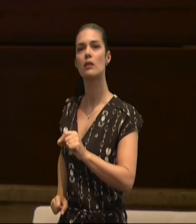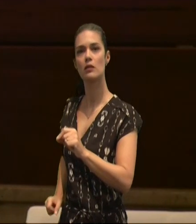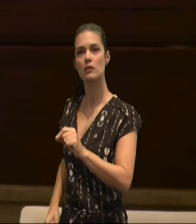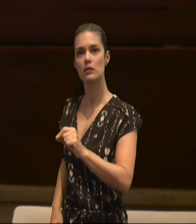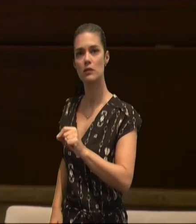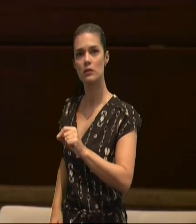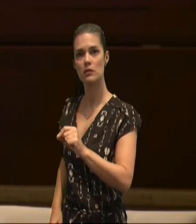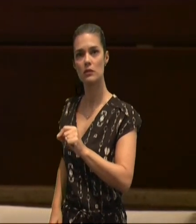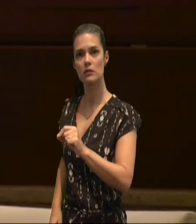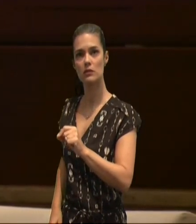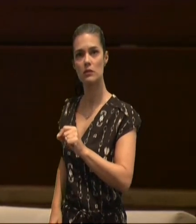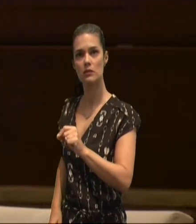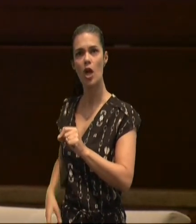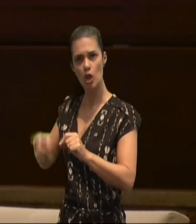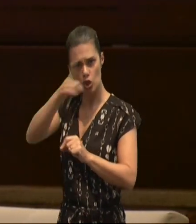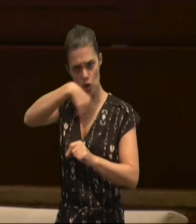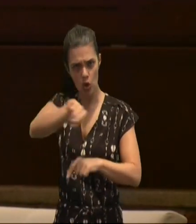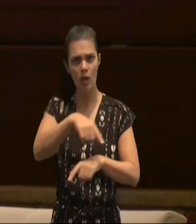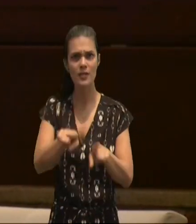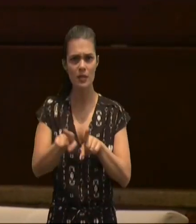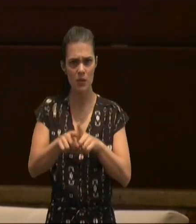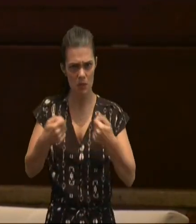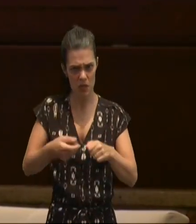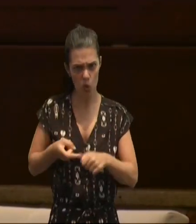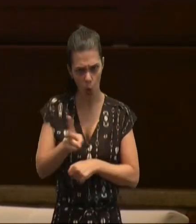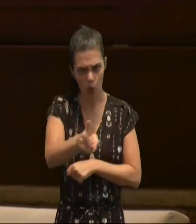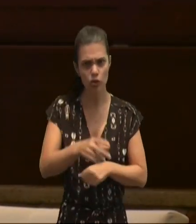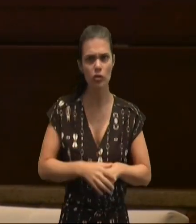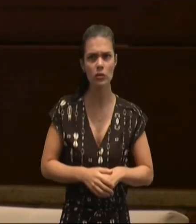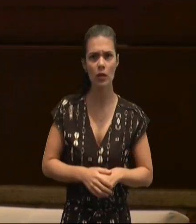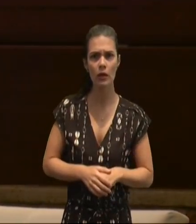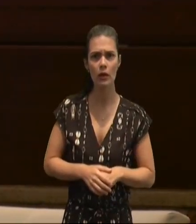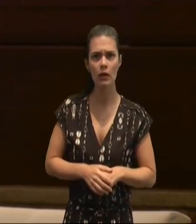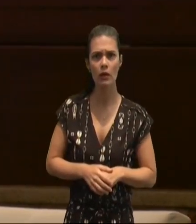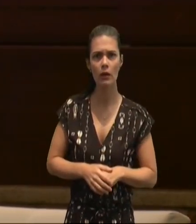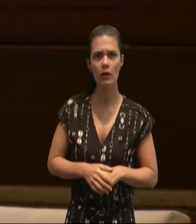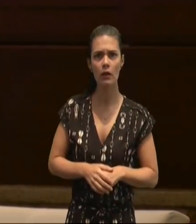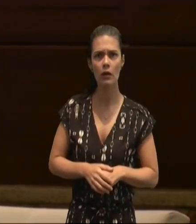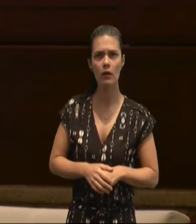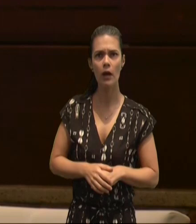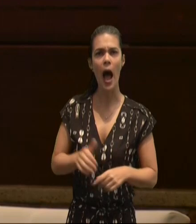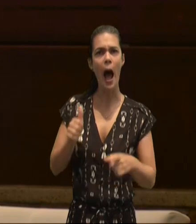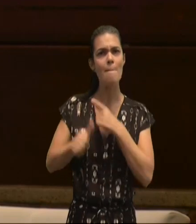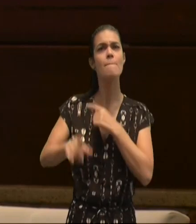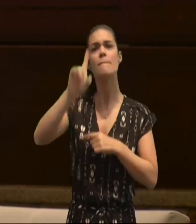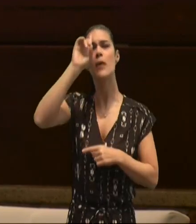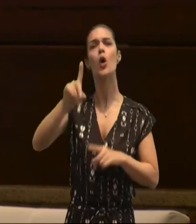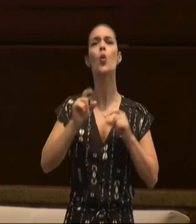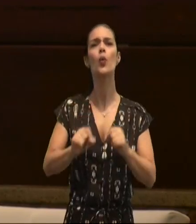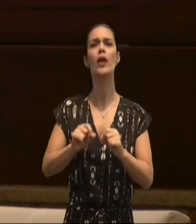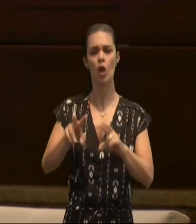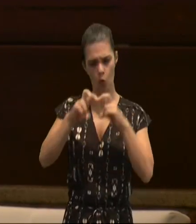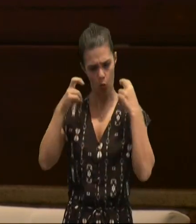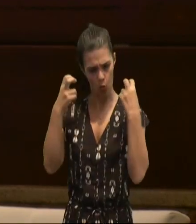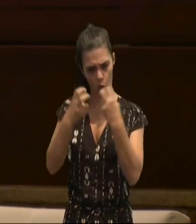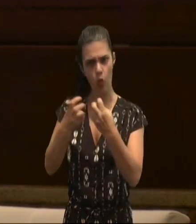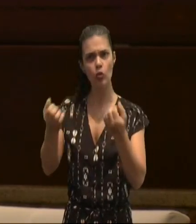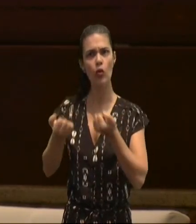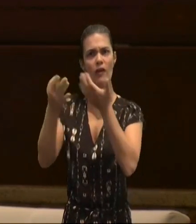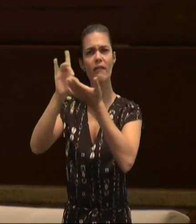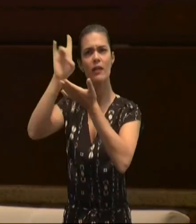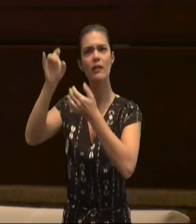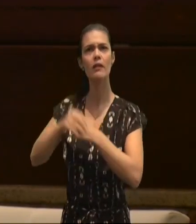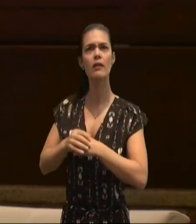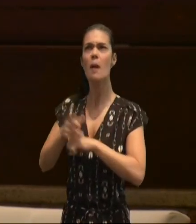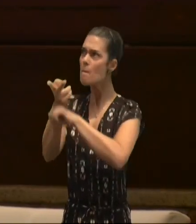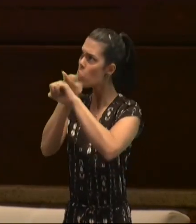Continuemos a fazer aquilo que precisamos fazer. A ordem primeira é cultuar ao Senhor. A ordem primeira é buscar a Deus. A